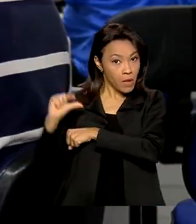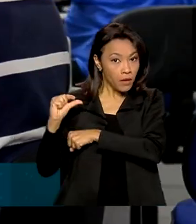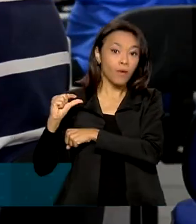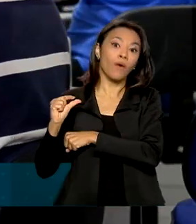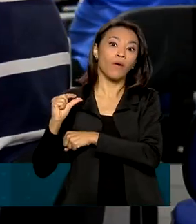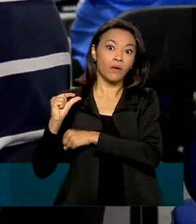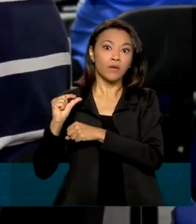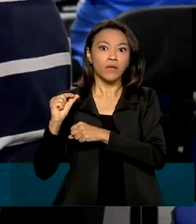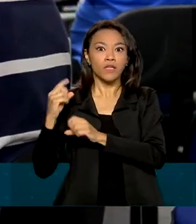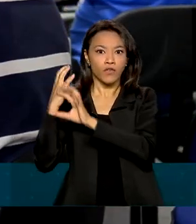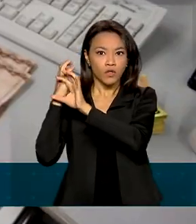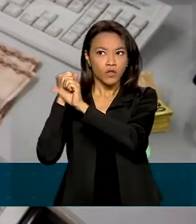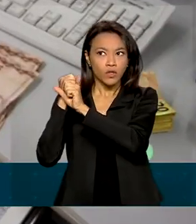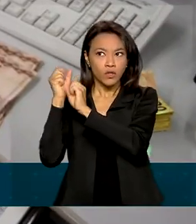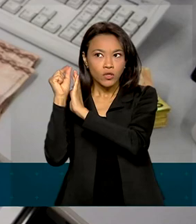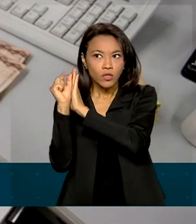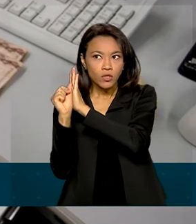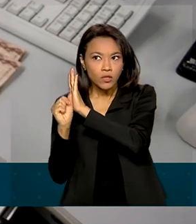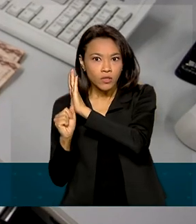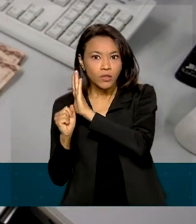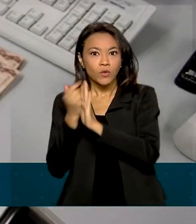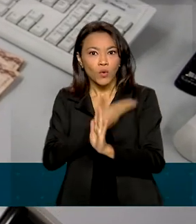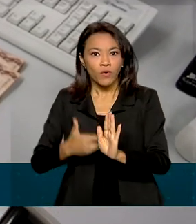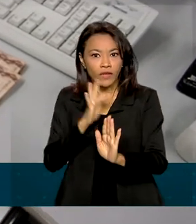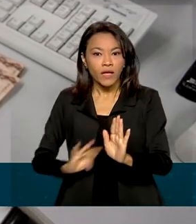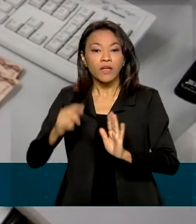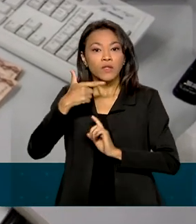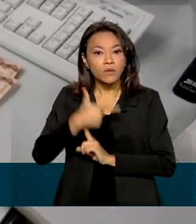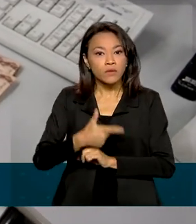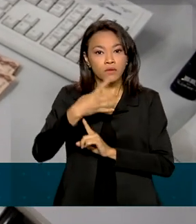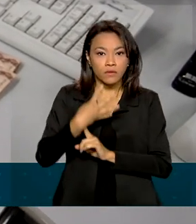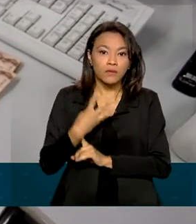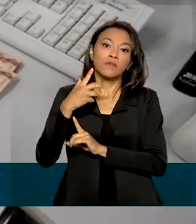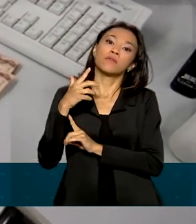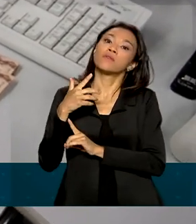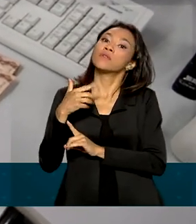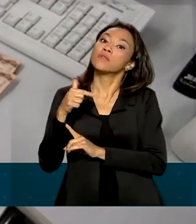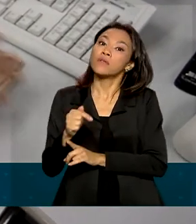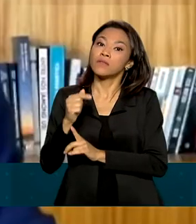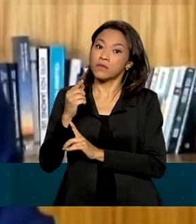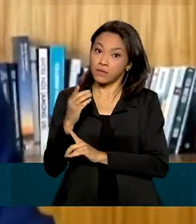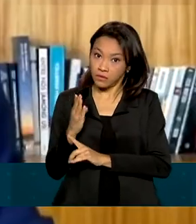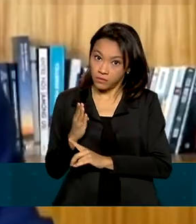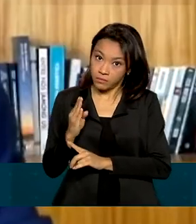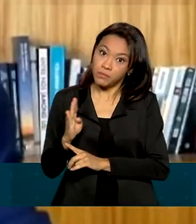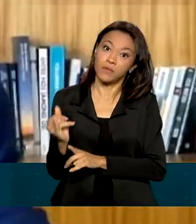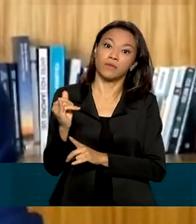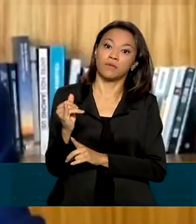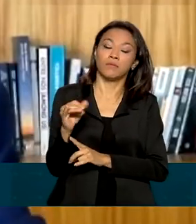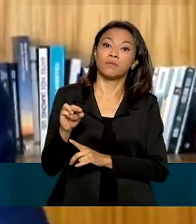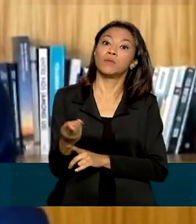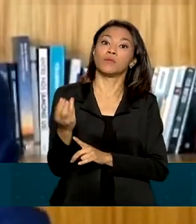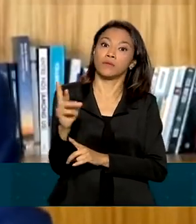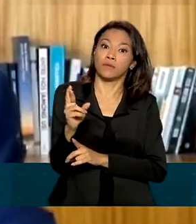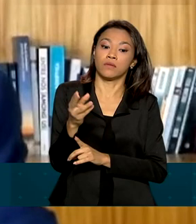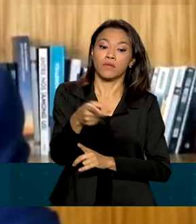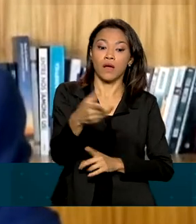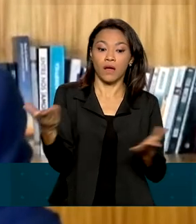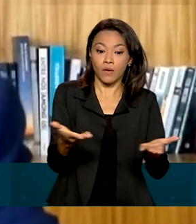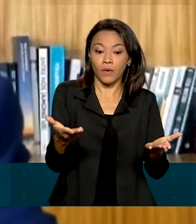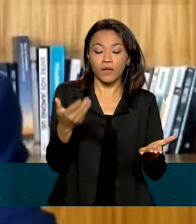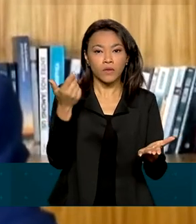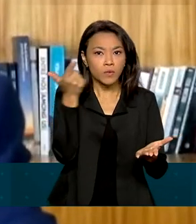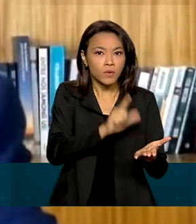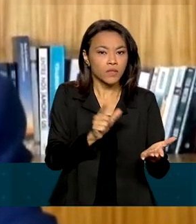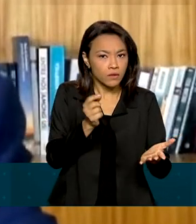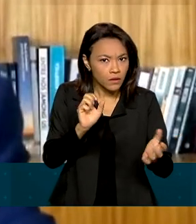do que o previsto no orçamento da União que era de 247 milhões de reais nós estamos então transformando uma recuperação